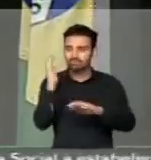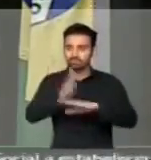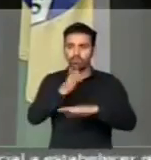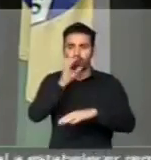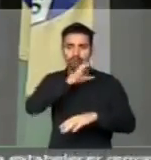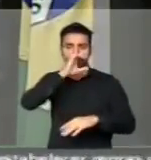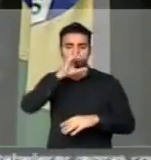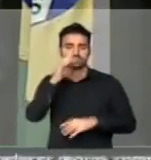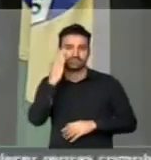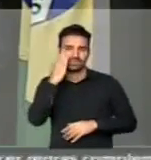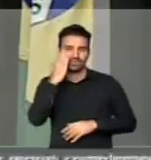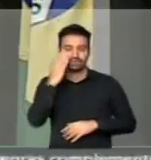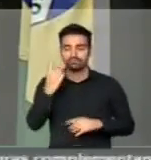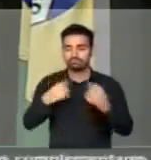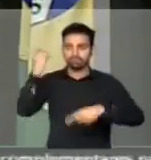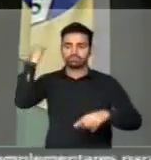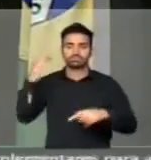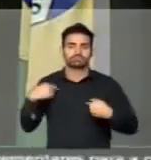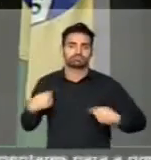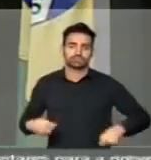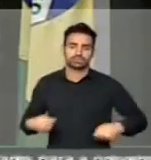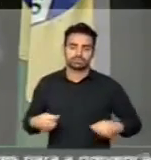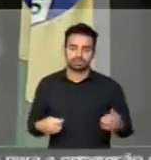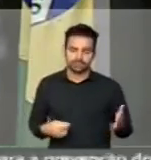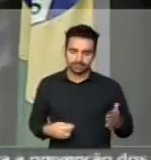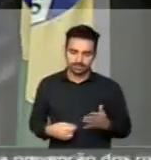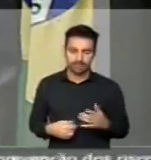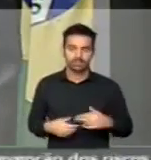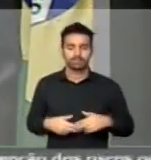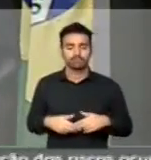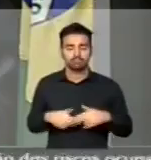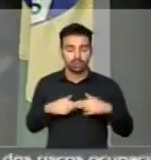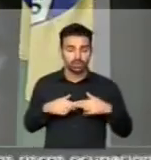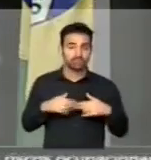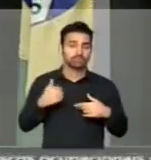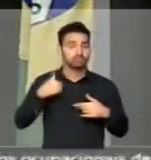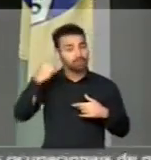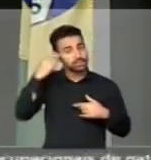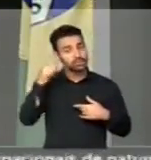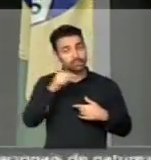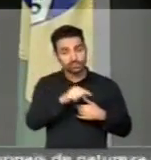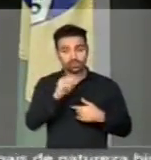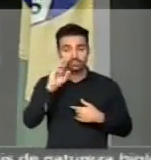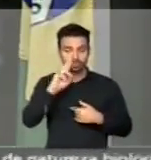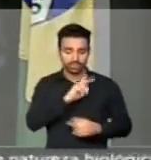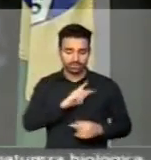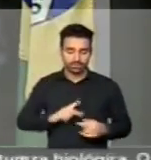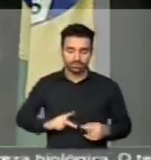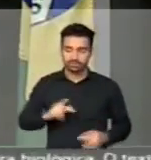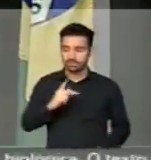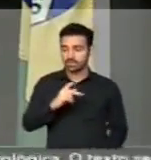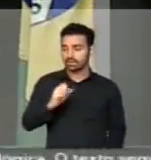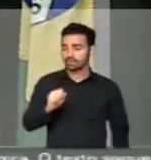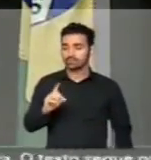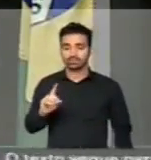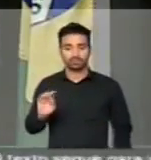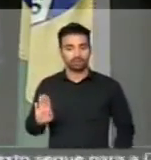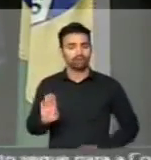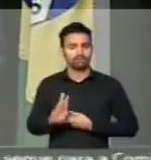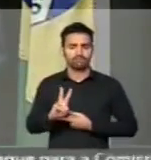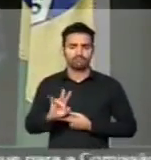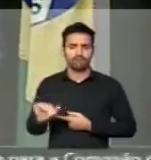progresso. E é com base nestes princípios, senhor presidente, que o PSDB dedicará